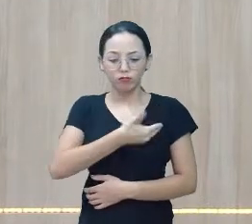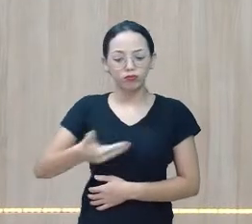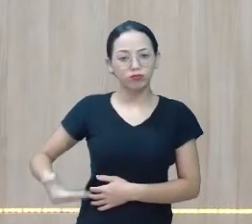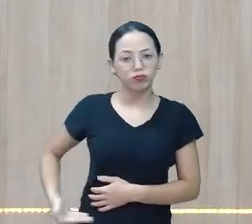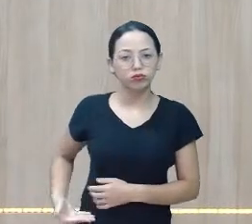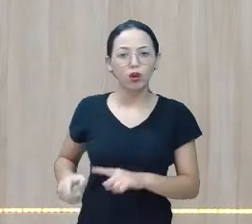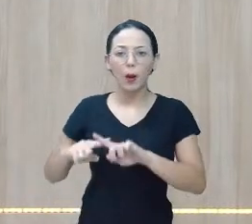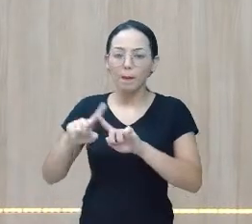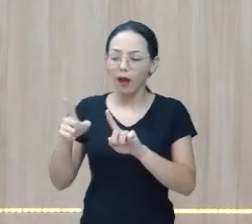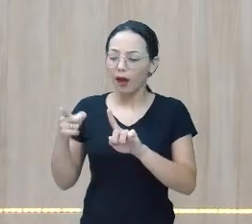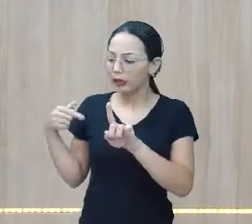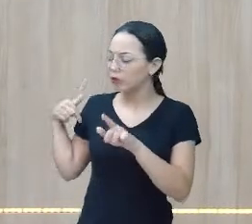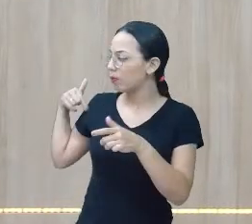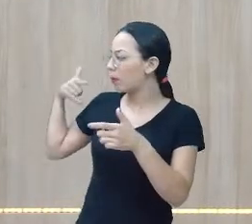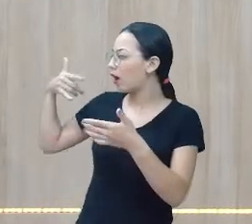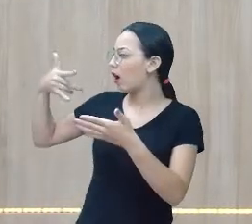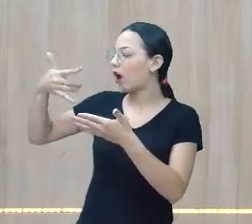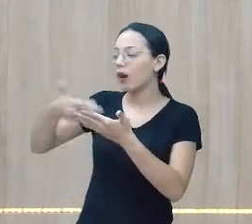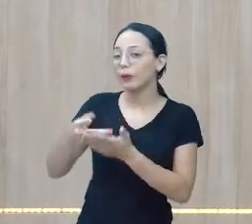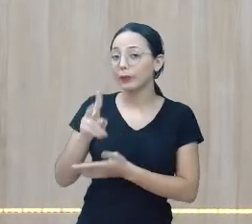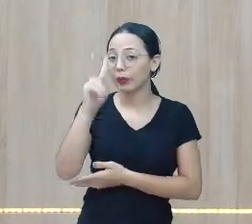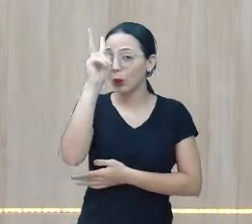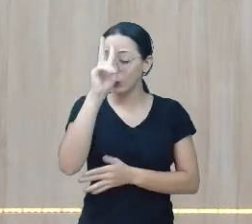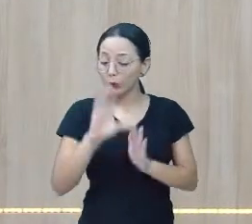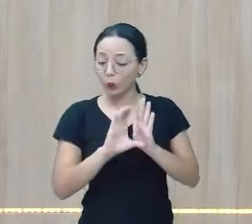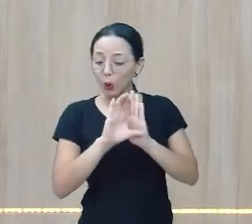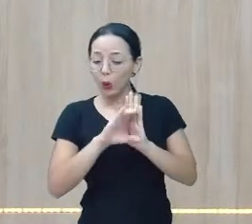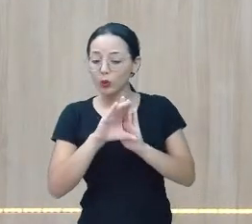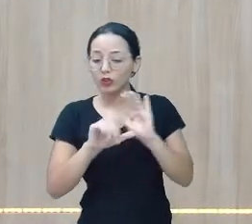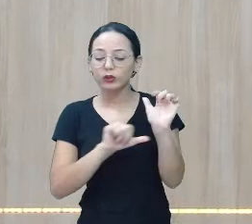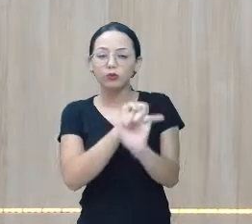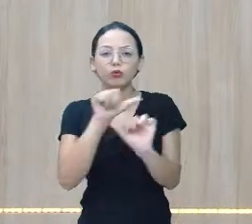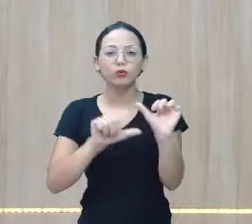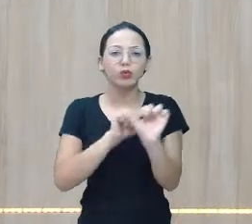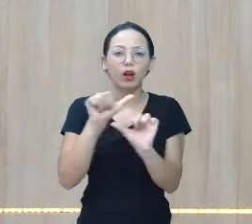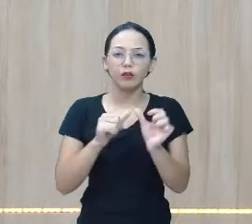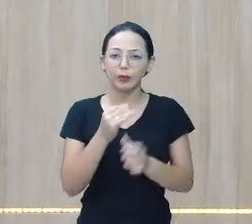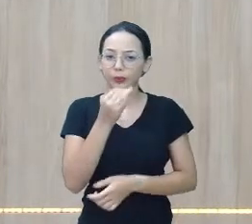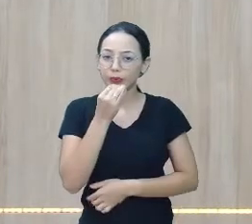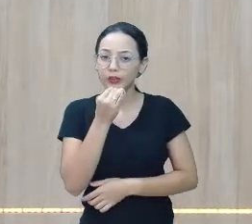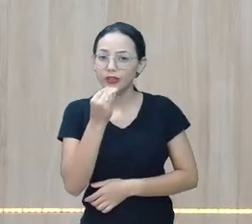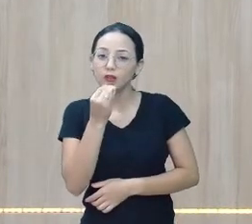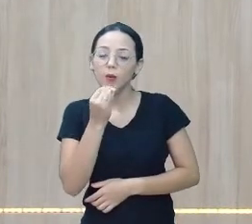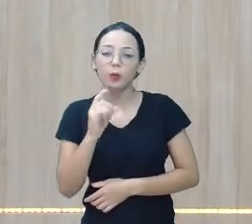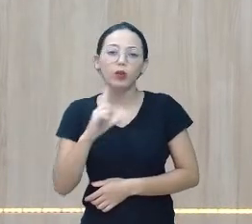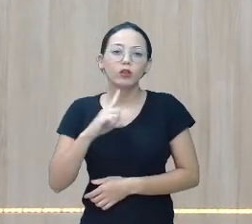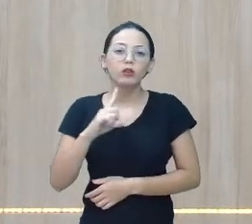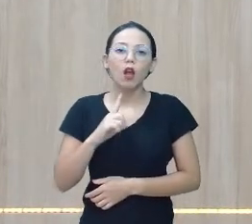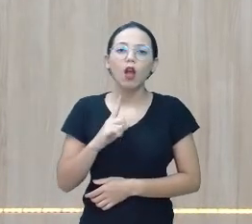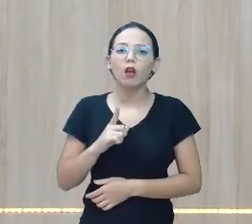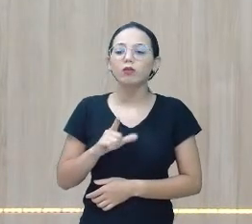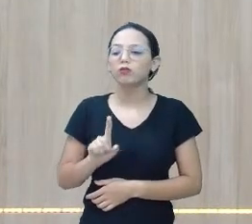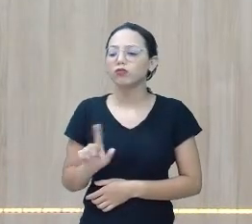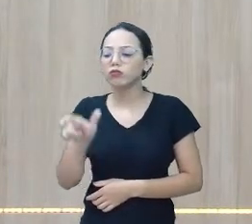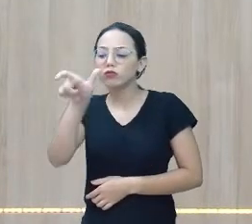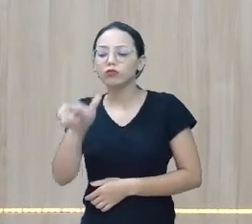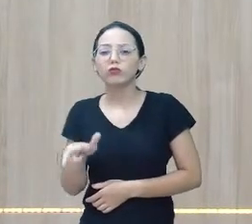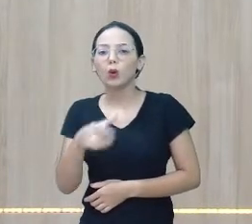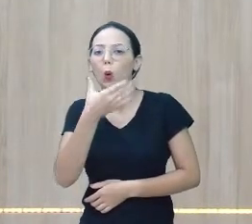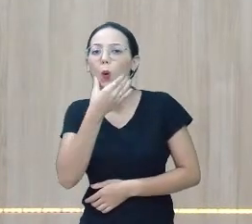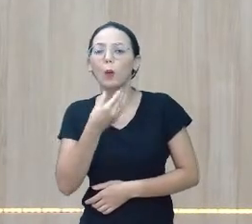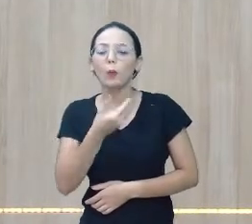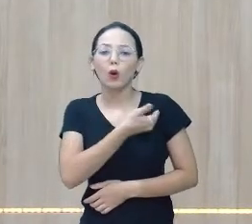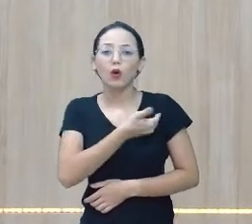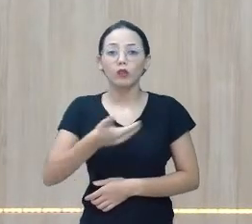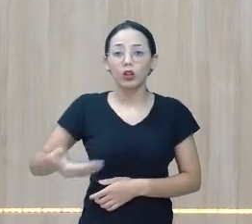do tempo, esse conceito ele vai sendo alterado, de forma que, quando um determinado governante ele